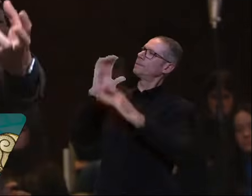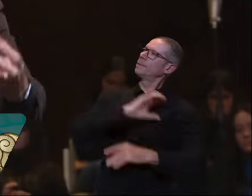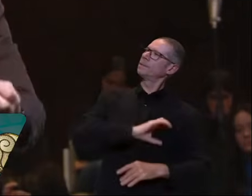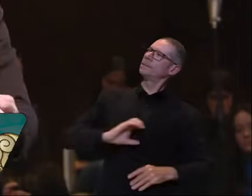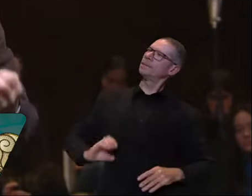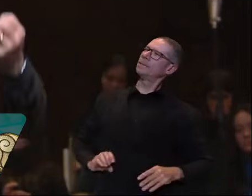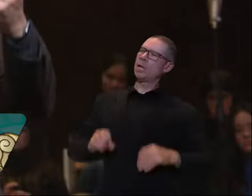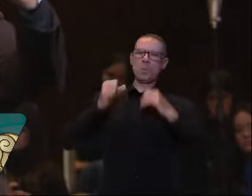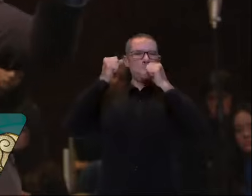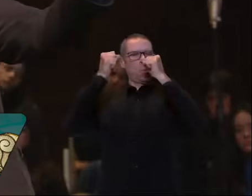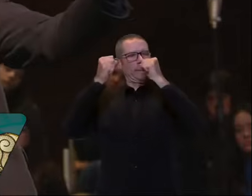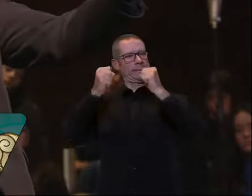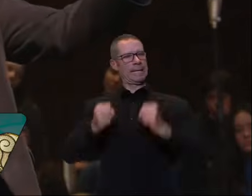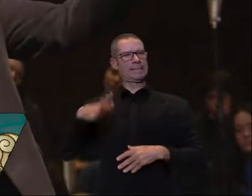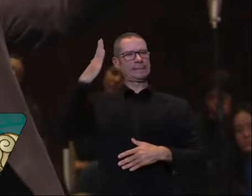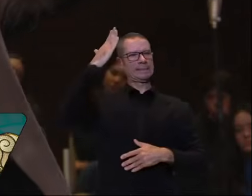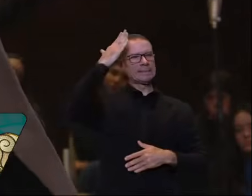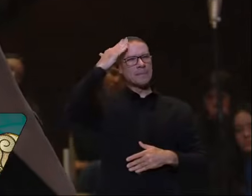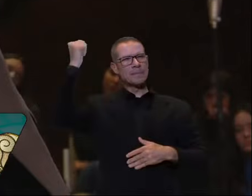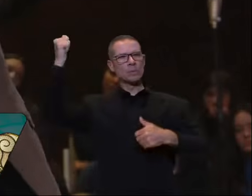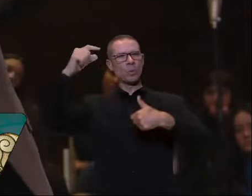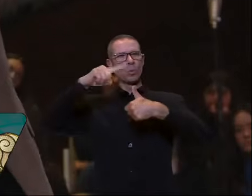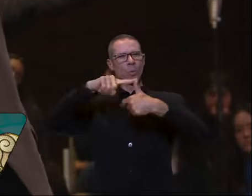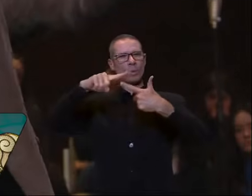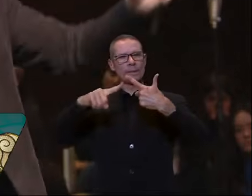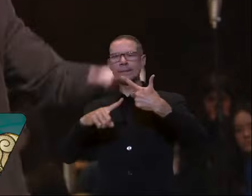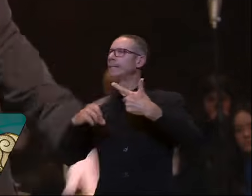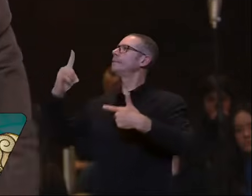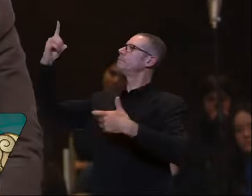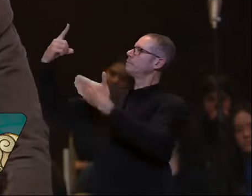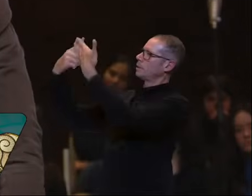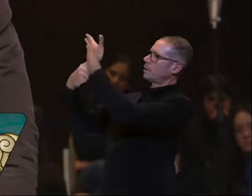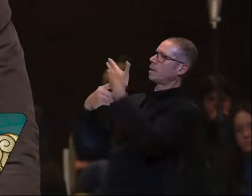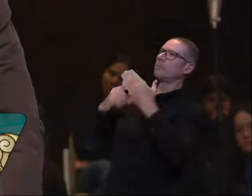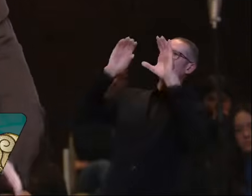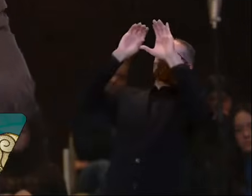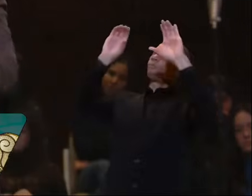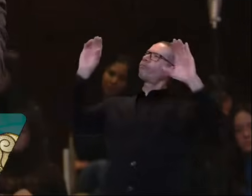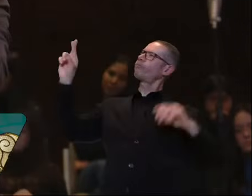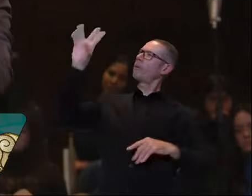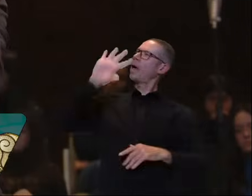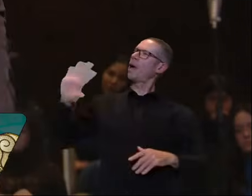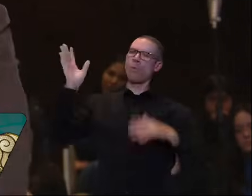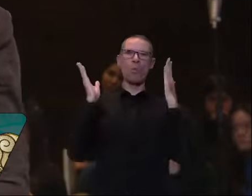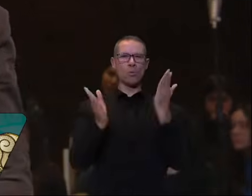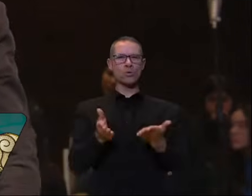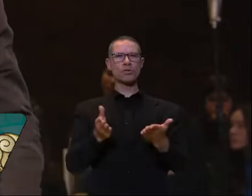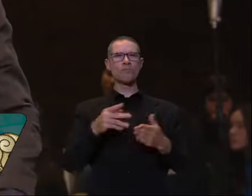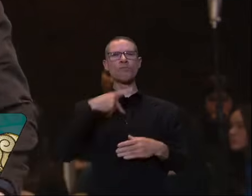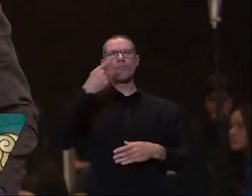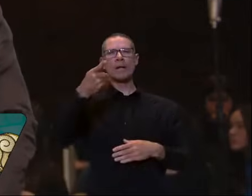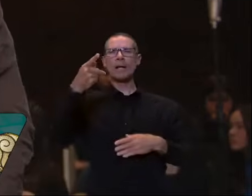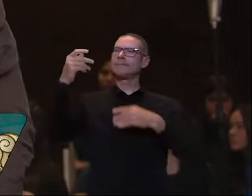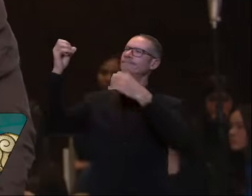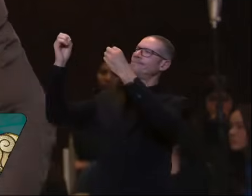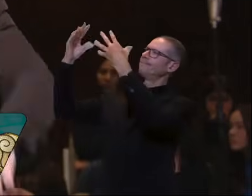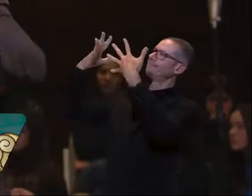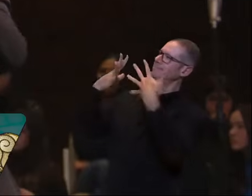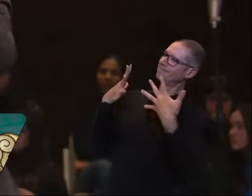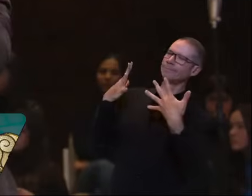da autoridade, fala da sabedoria de Deus revelada nas regiões celestes. Mas hoje eu só quero falar das